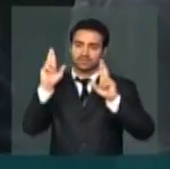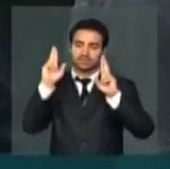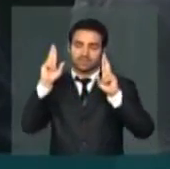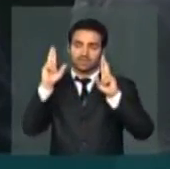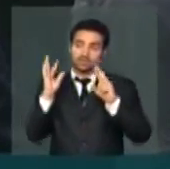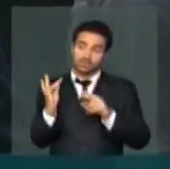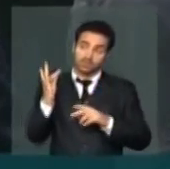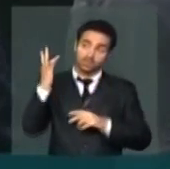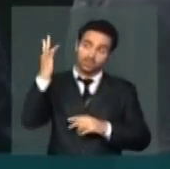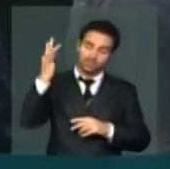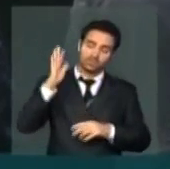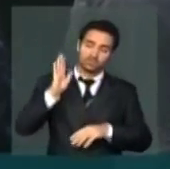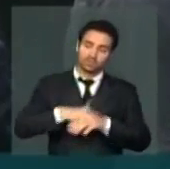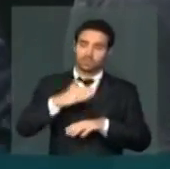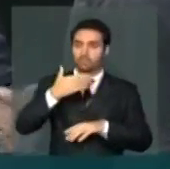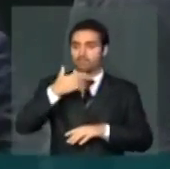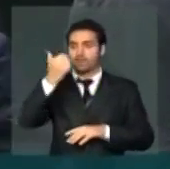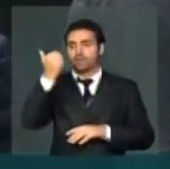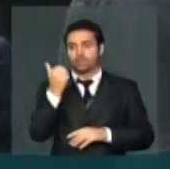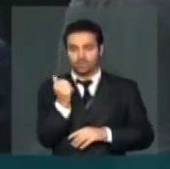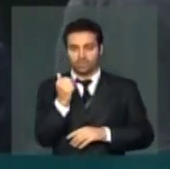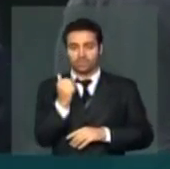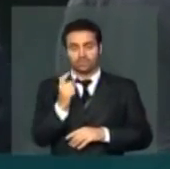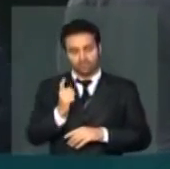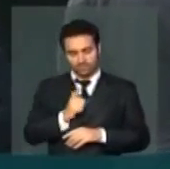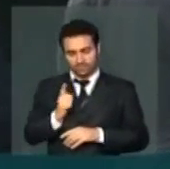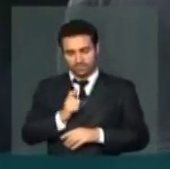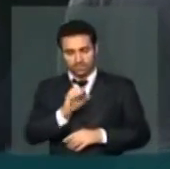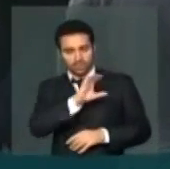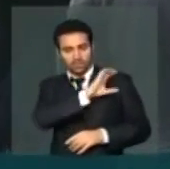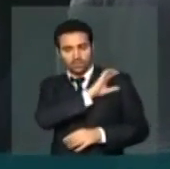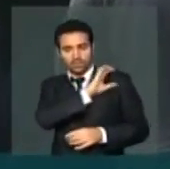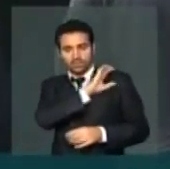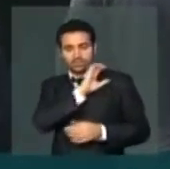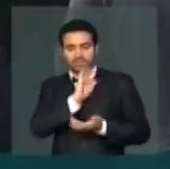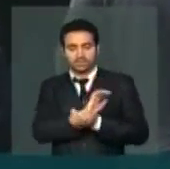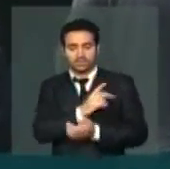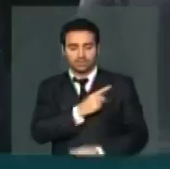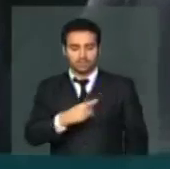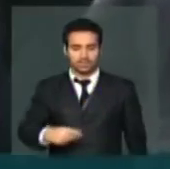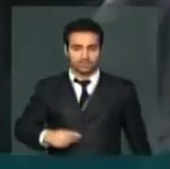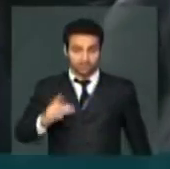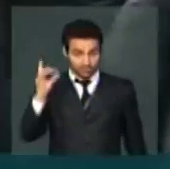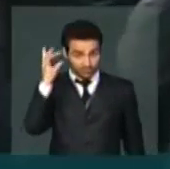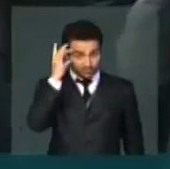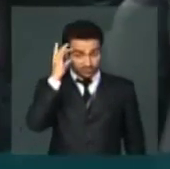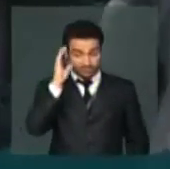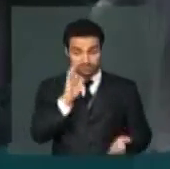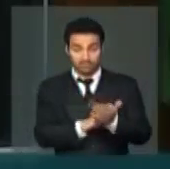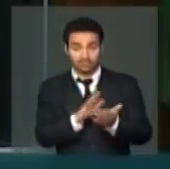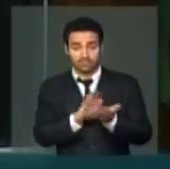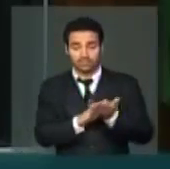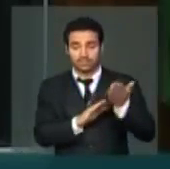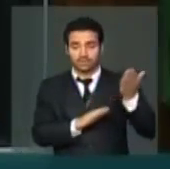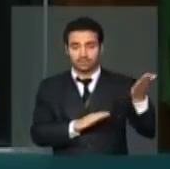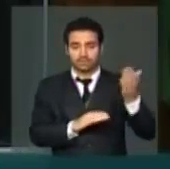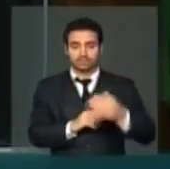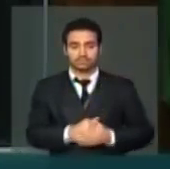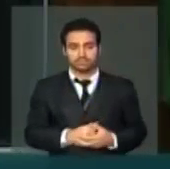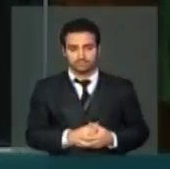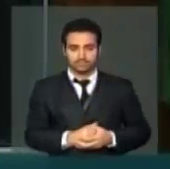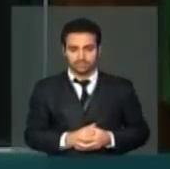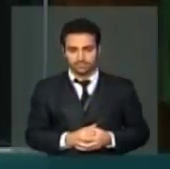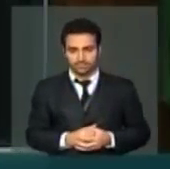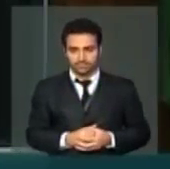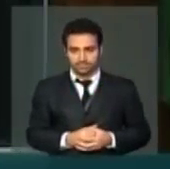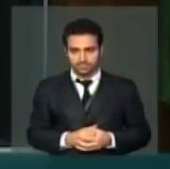de um futuro cada vez melhor, capitaneado e coordenado pela presidenta Dilma. Parabéns, deputado Zaratini. Muito obrigado,